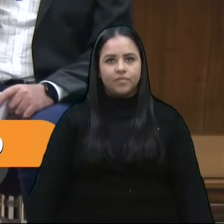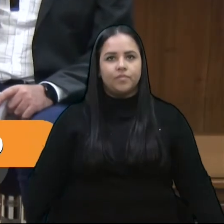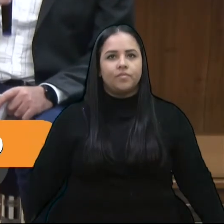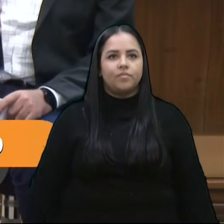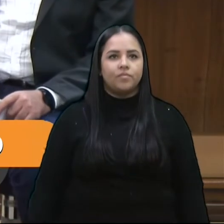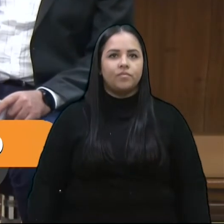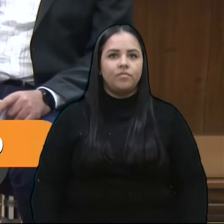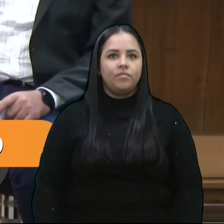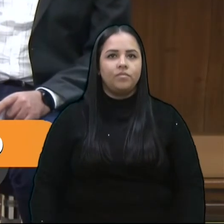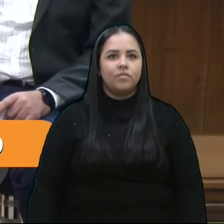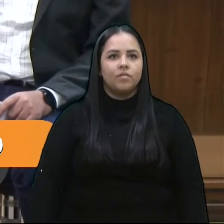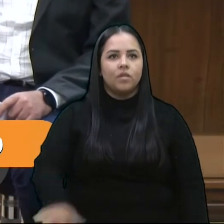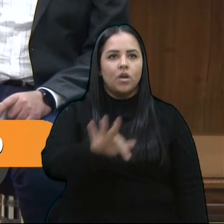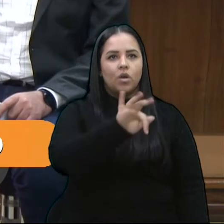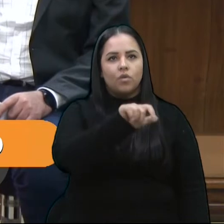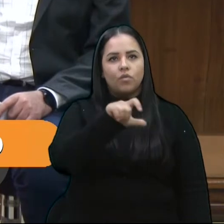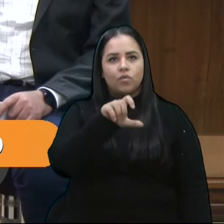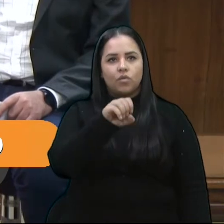Floriano?